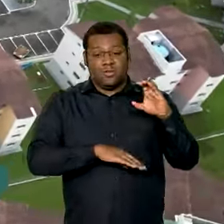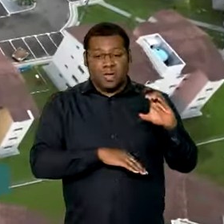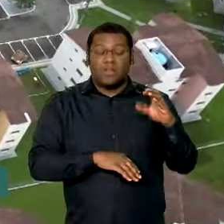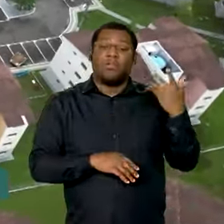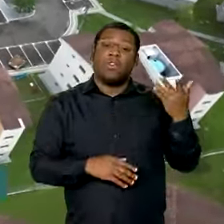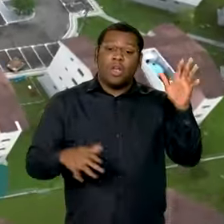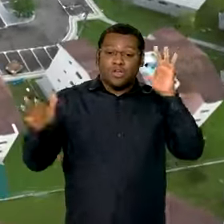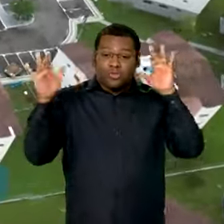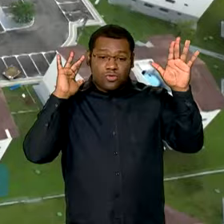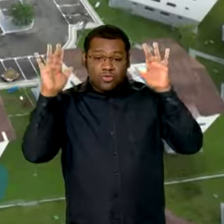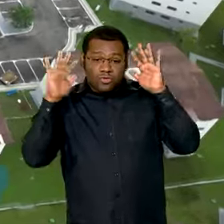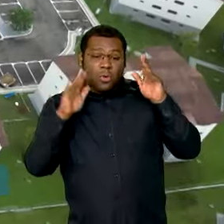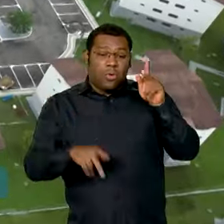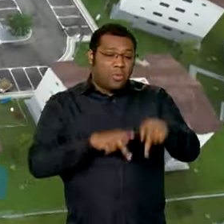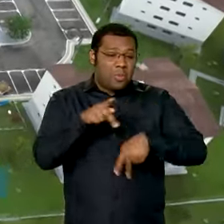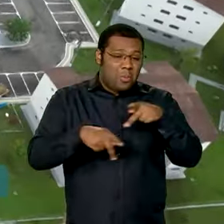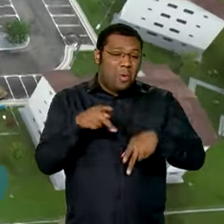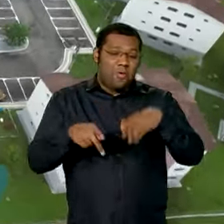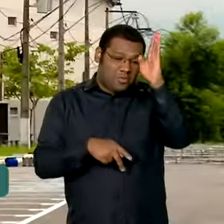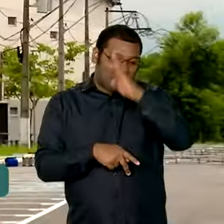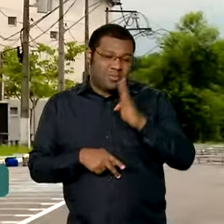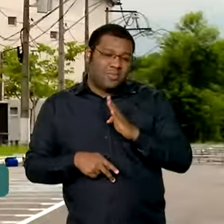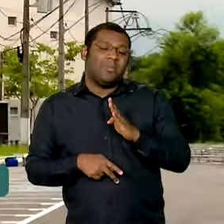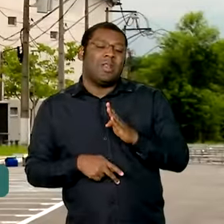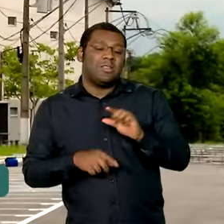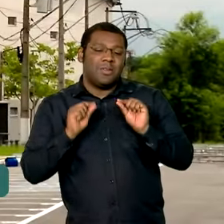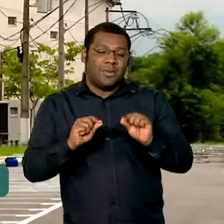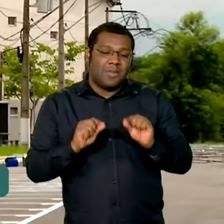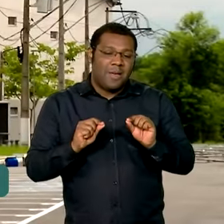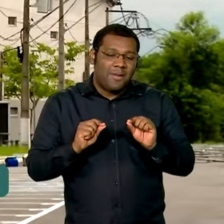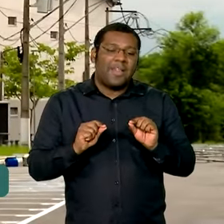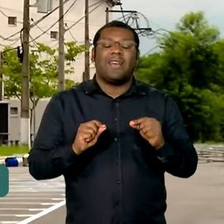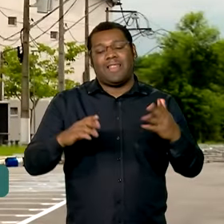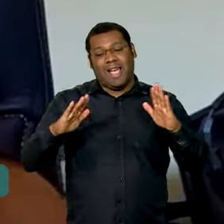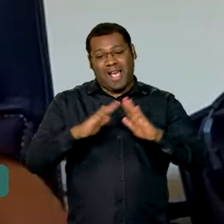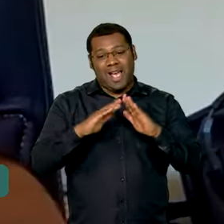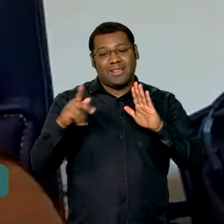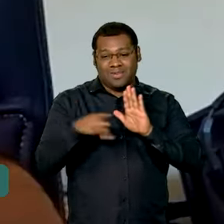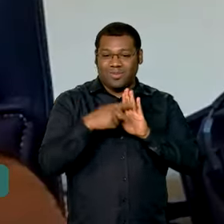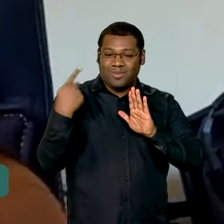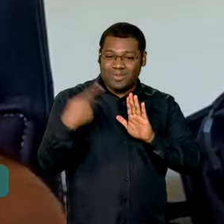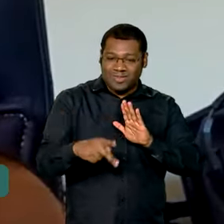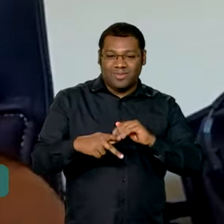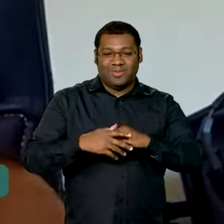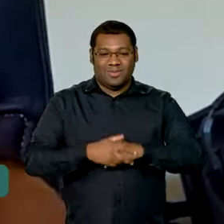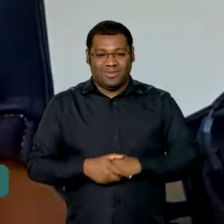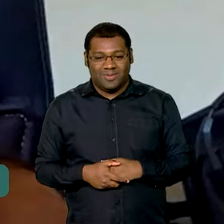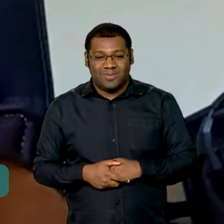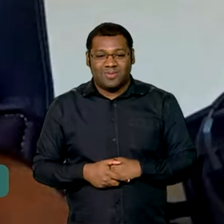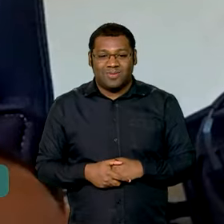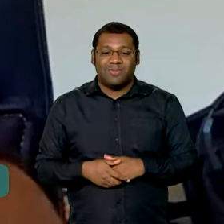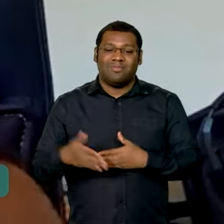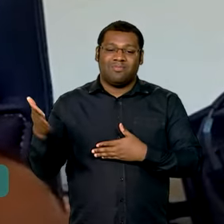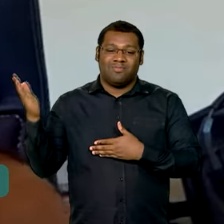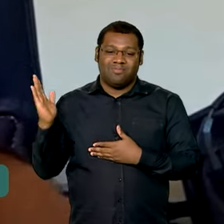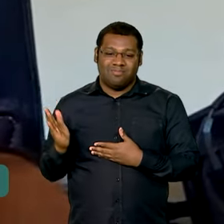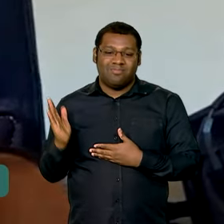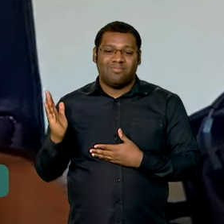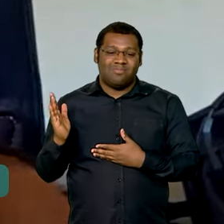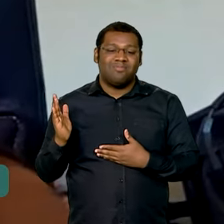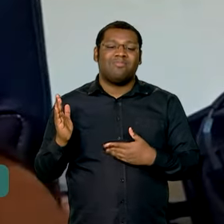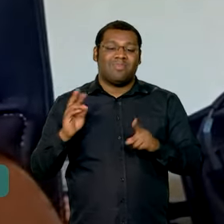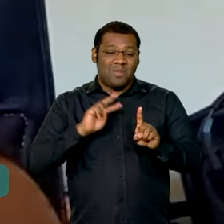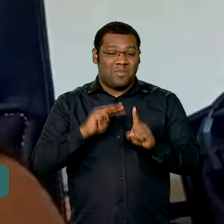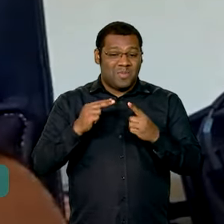sonho de praticamente todo brasileiro. E esse desejo agora está cada vez mais próximo de ser